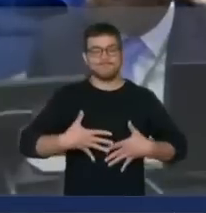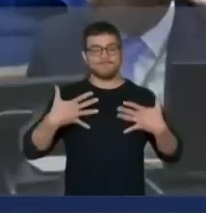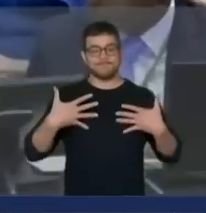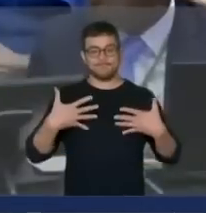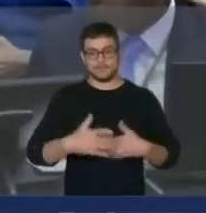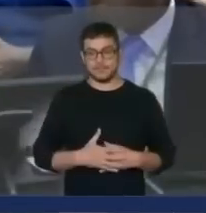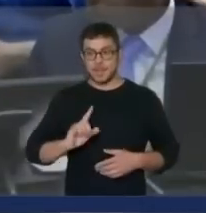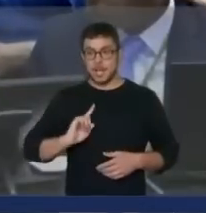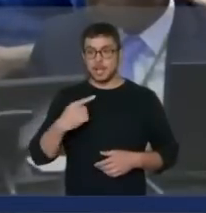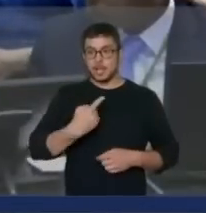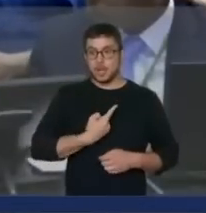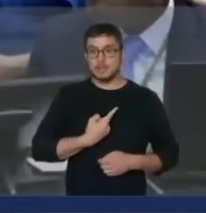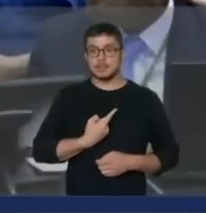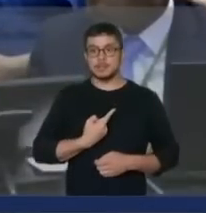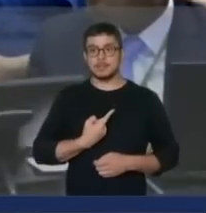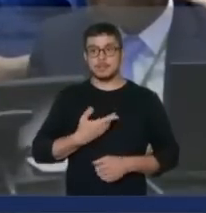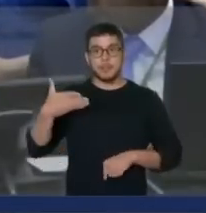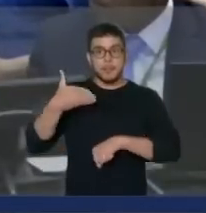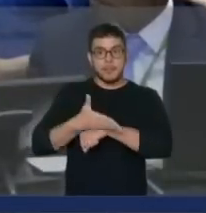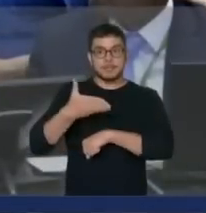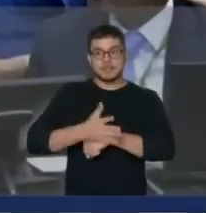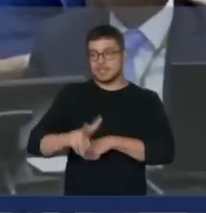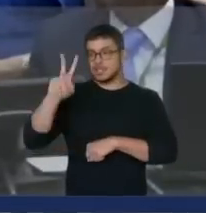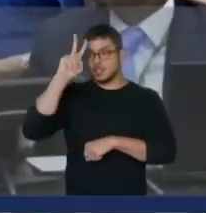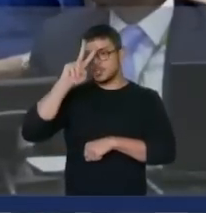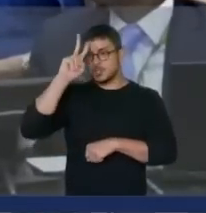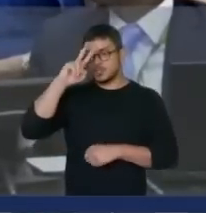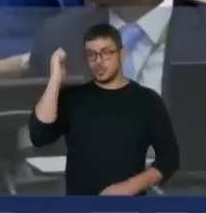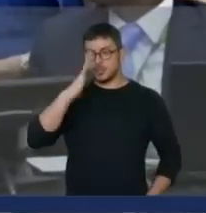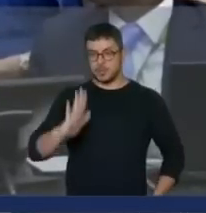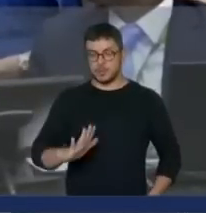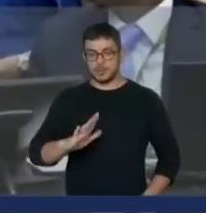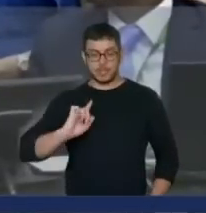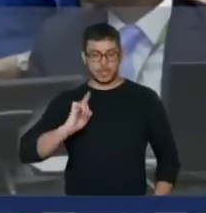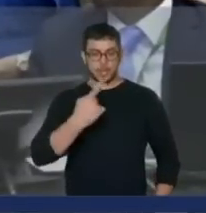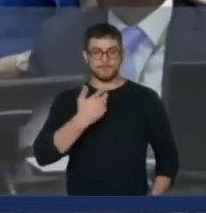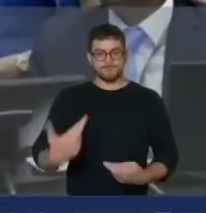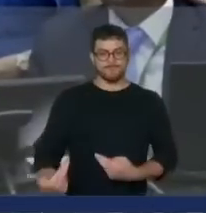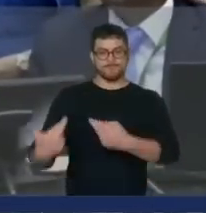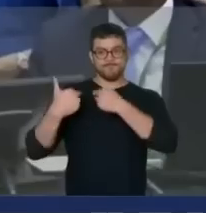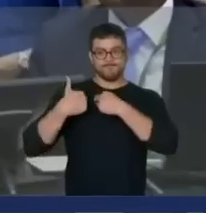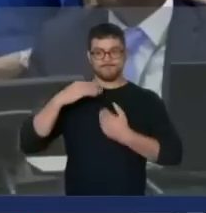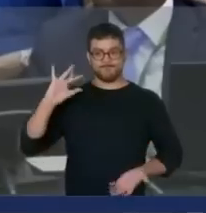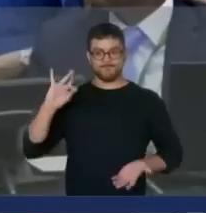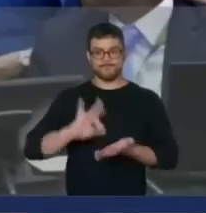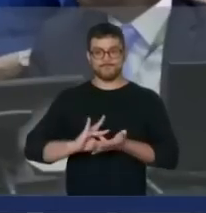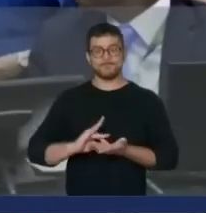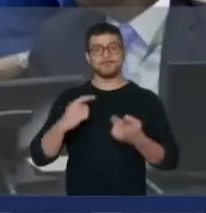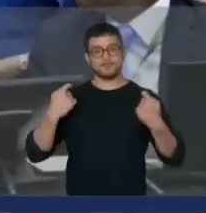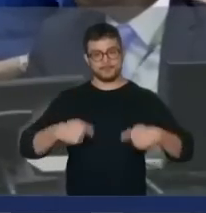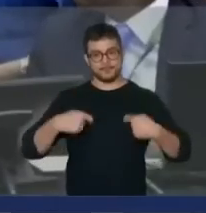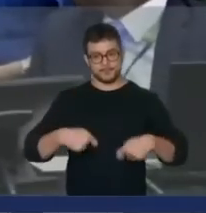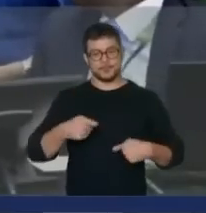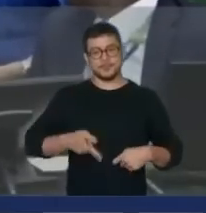da construção da história deste país e, com dever cívico, devemos exercer cada dia do